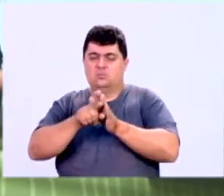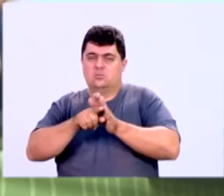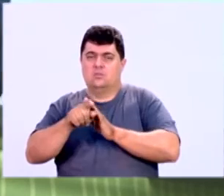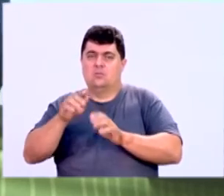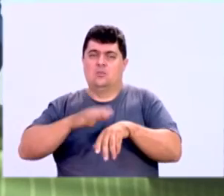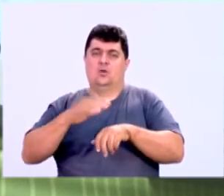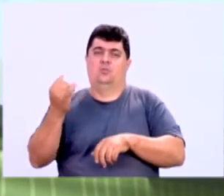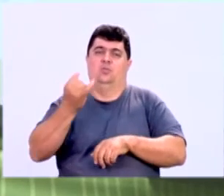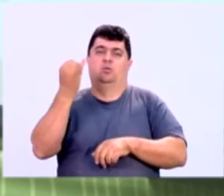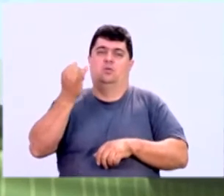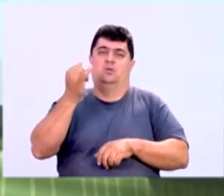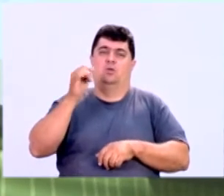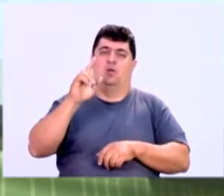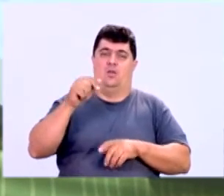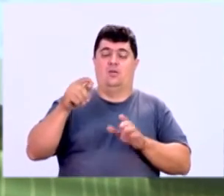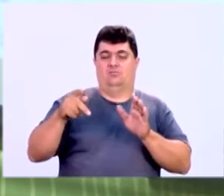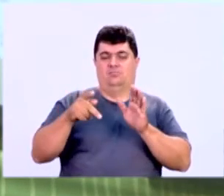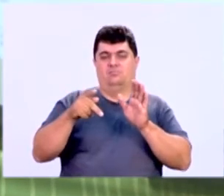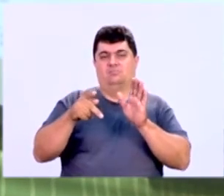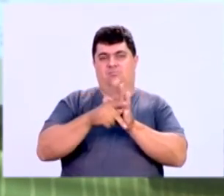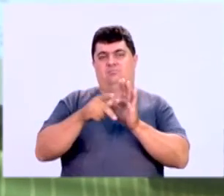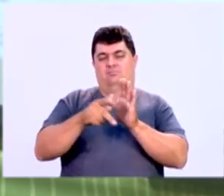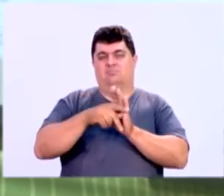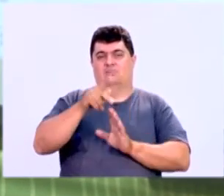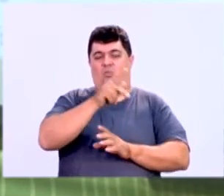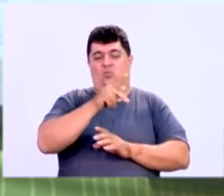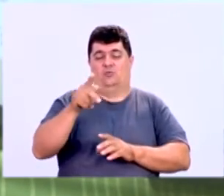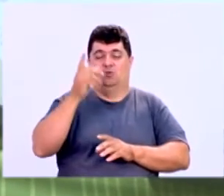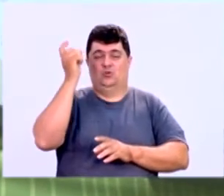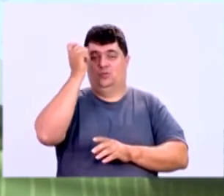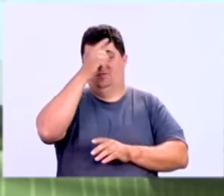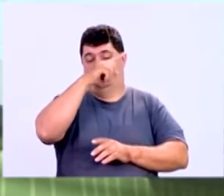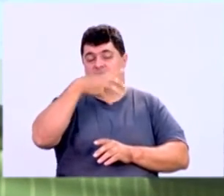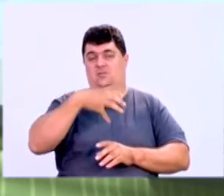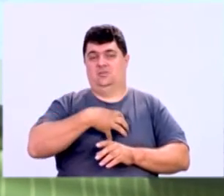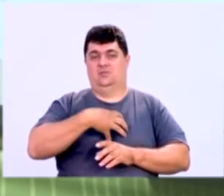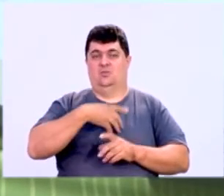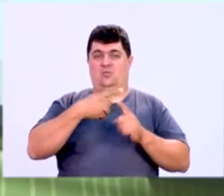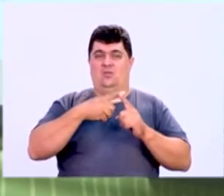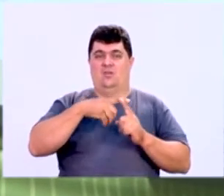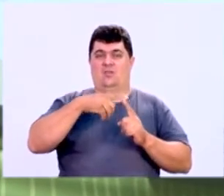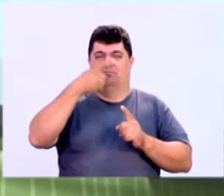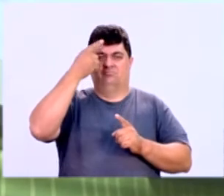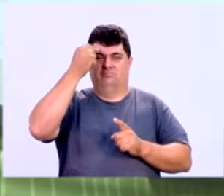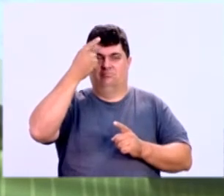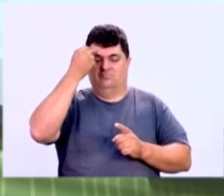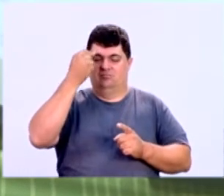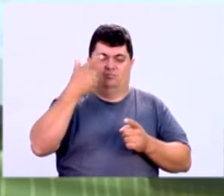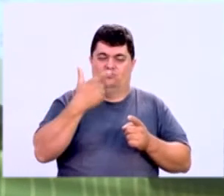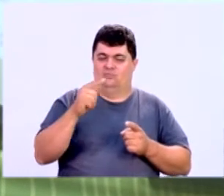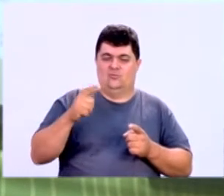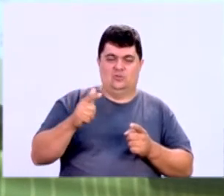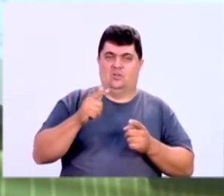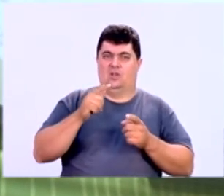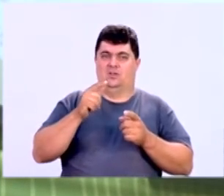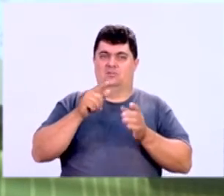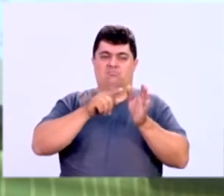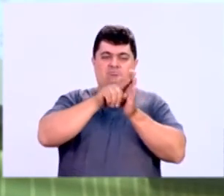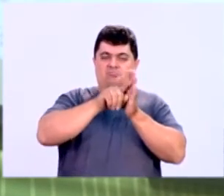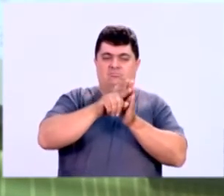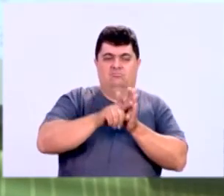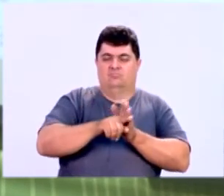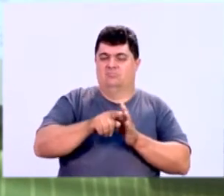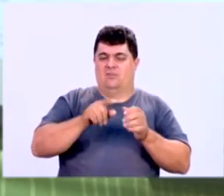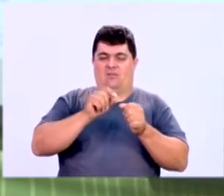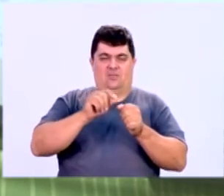utilizada? É a própria formação docente, né? As nossas universidades não preparam os nossos docentes para serem pesquisadores,